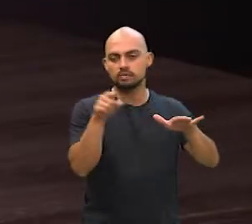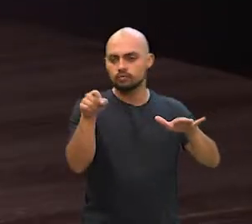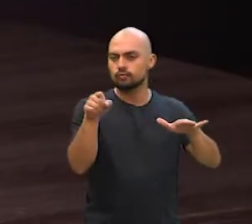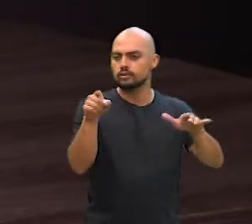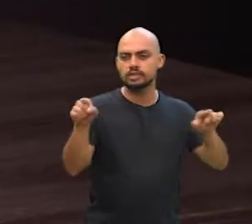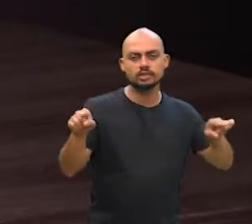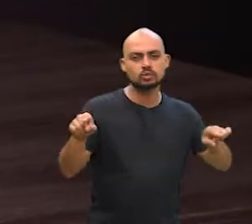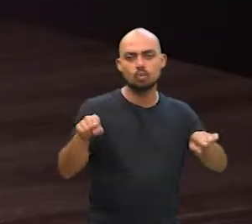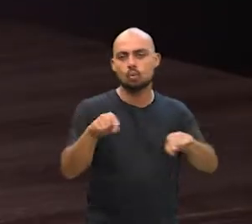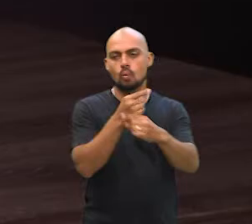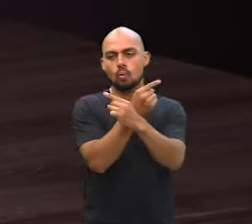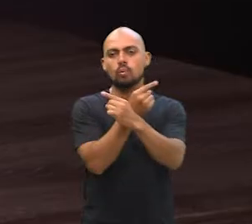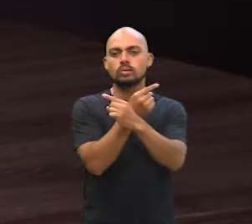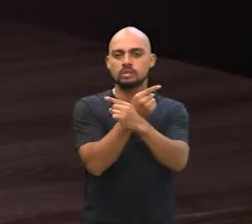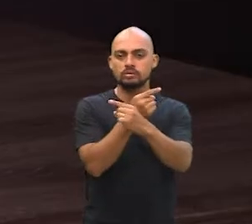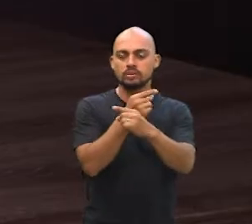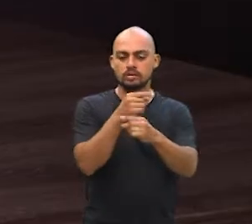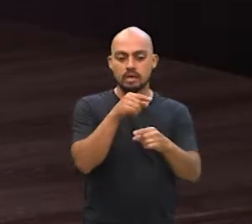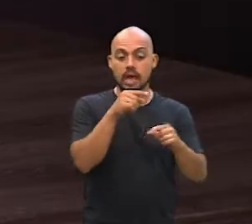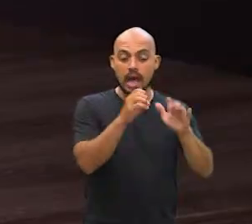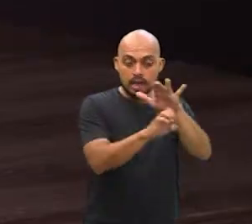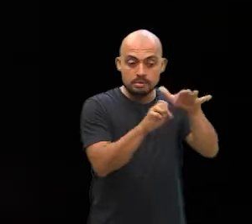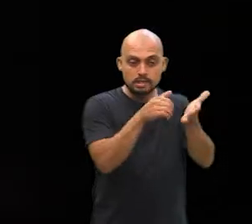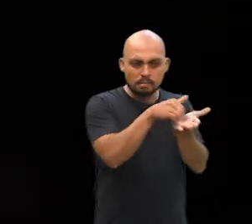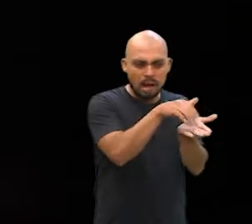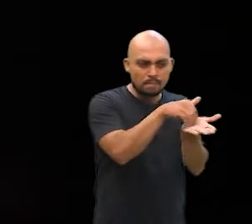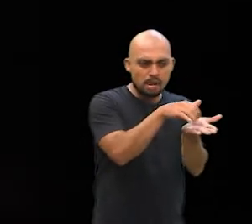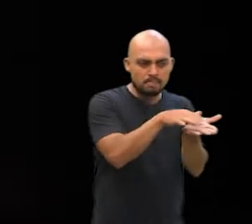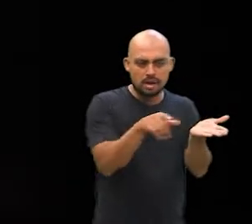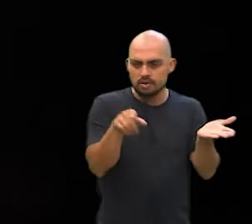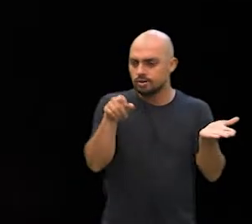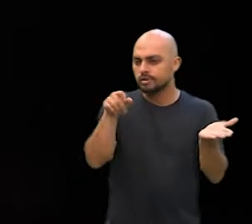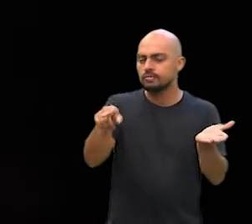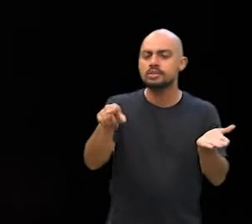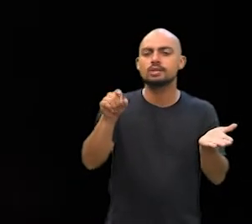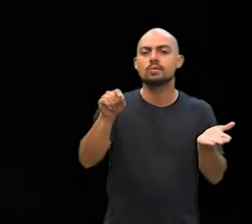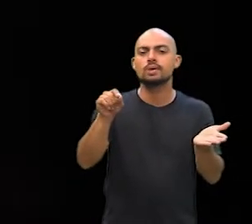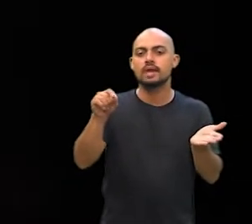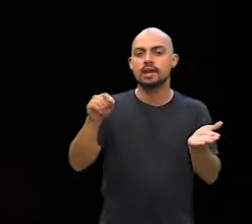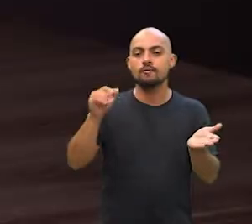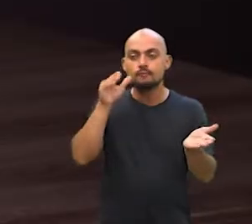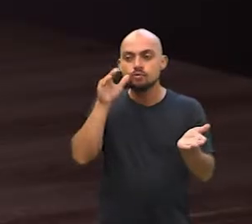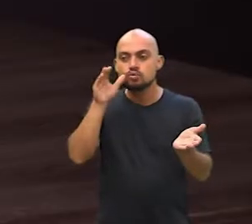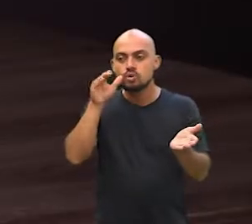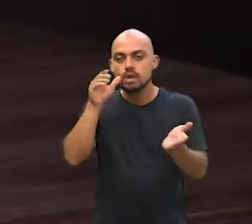foi, infelizmente, a demissão durante a pandemia, você teve um aumento de